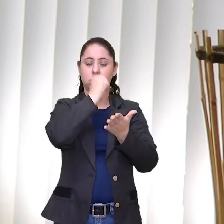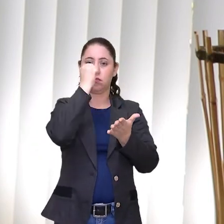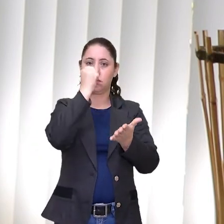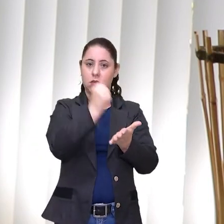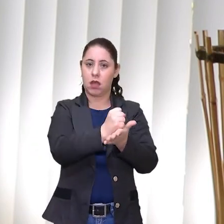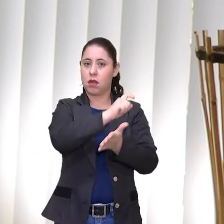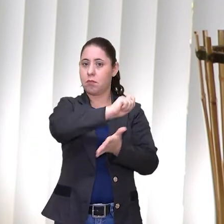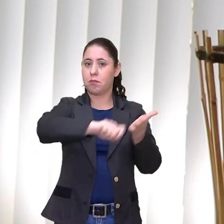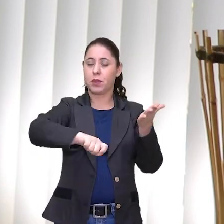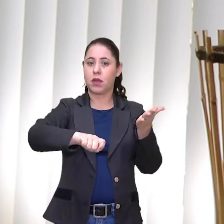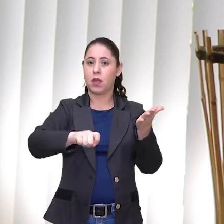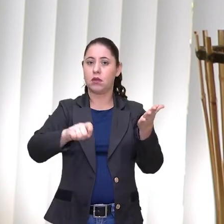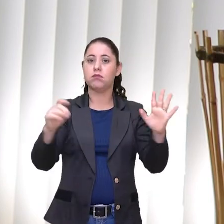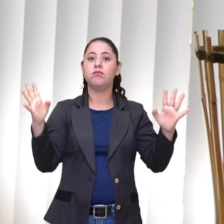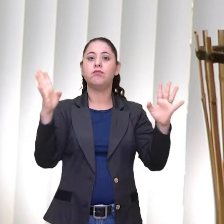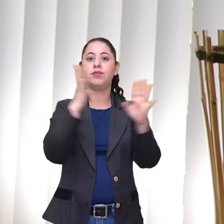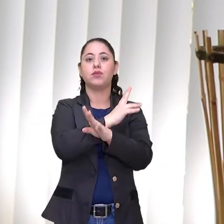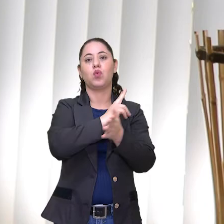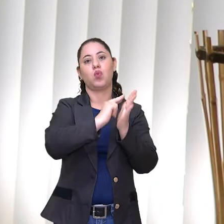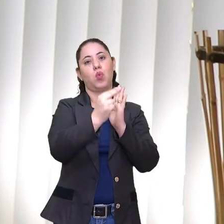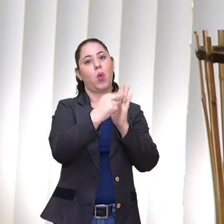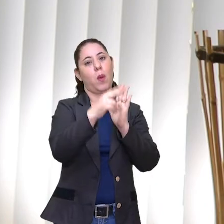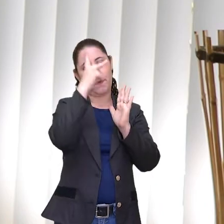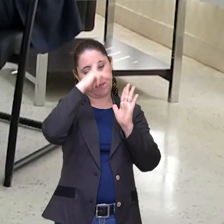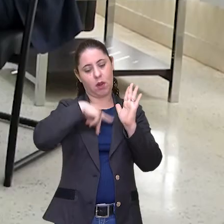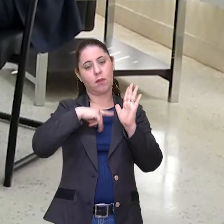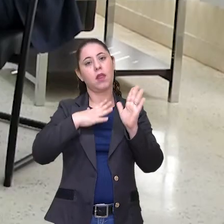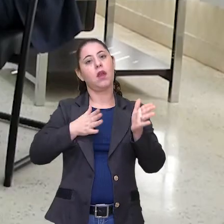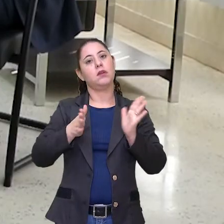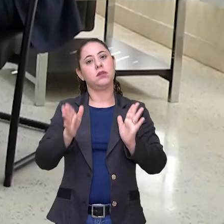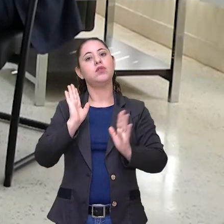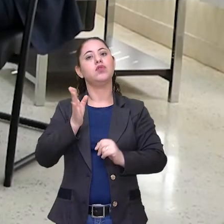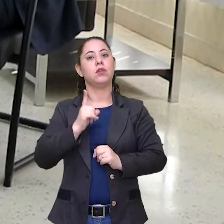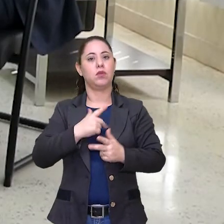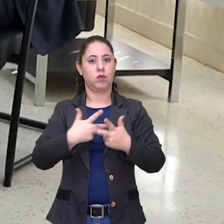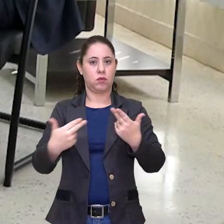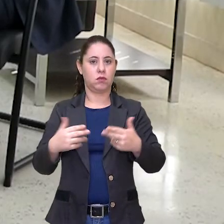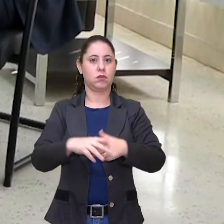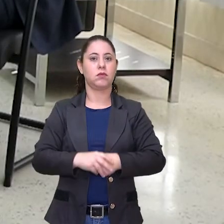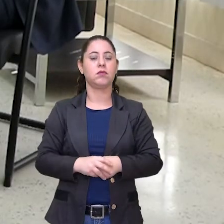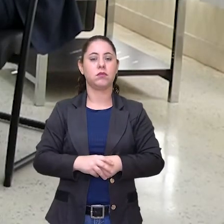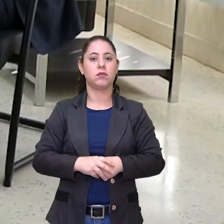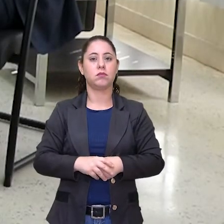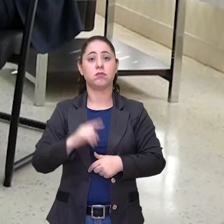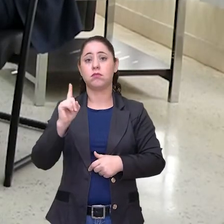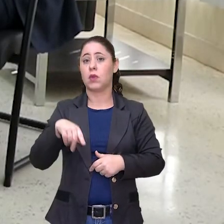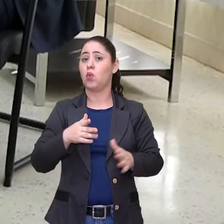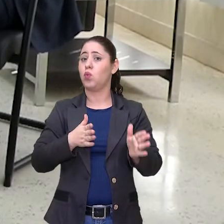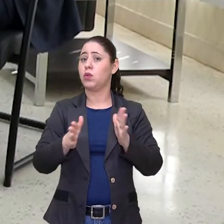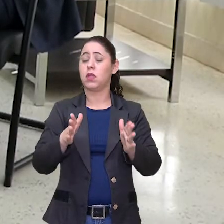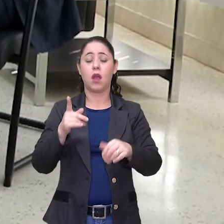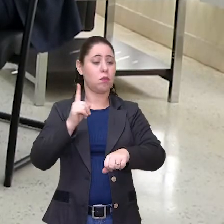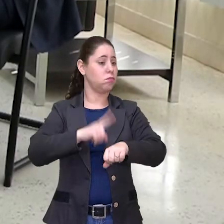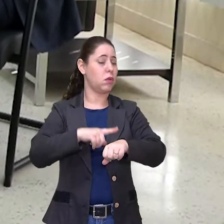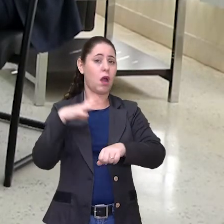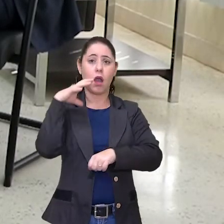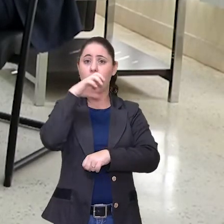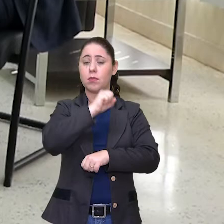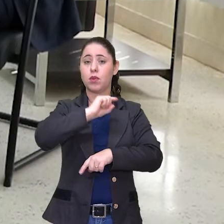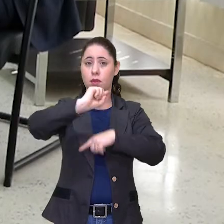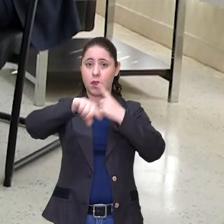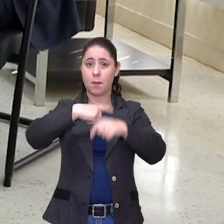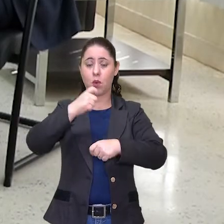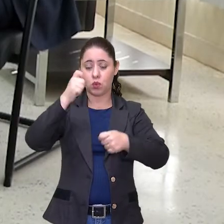pode se dirigir ao cartório de registro de imóveis, transferir a propriedade para si e ter acesso já ao bem. Então, esse acesso